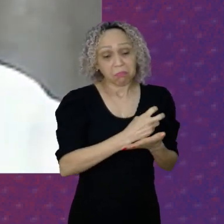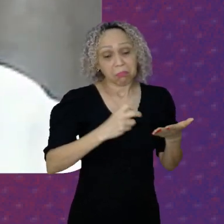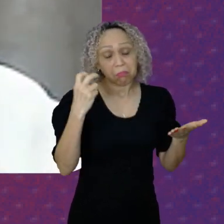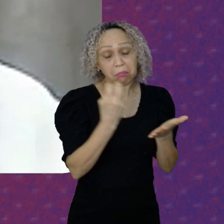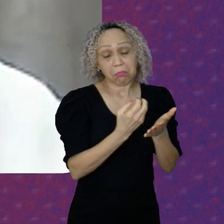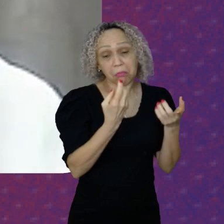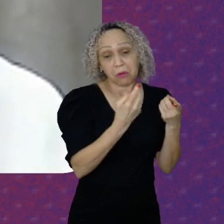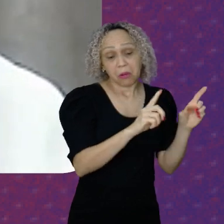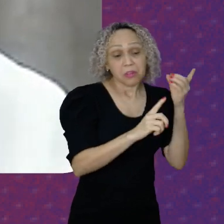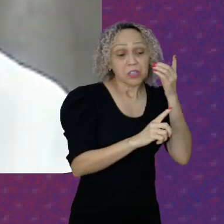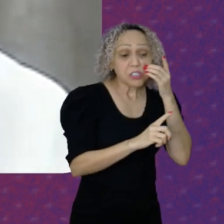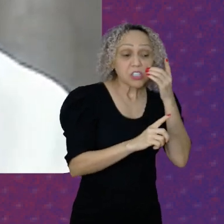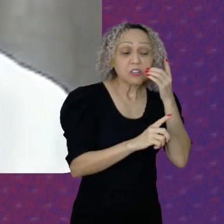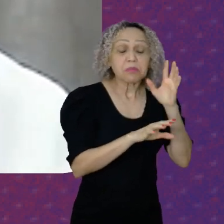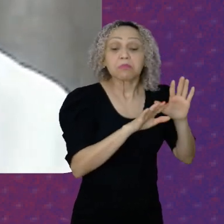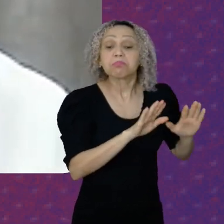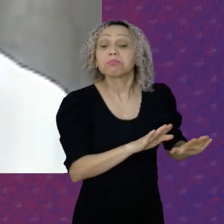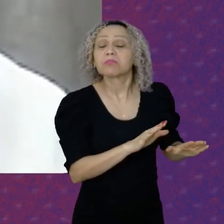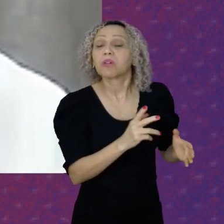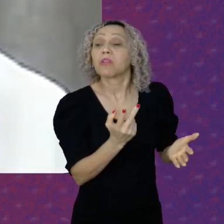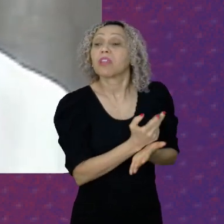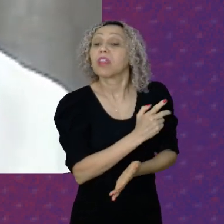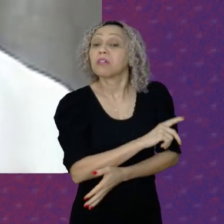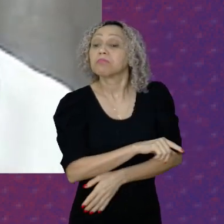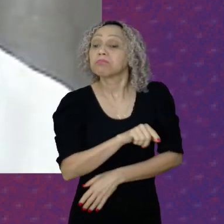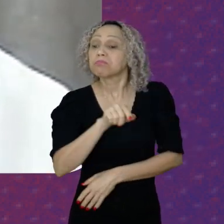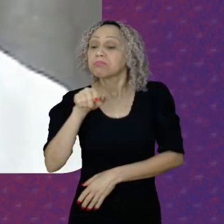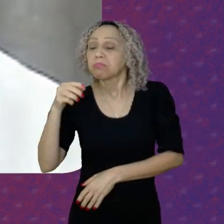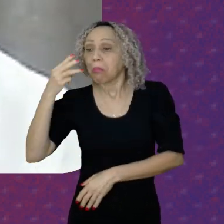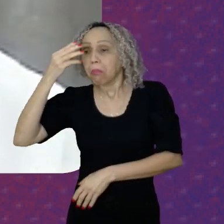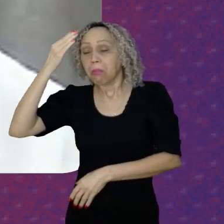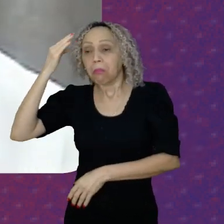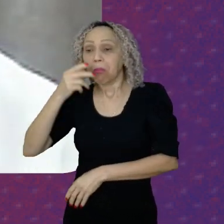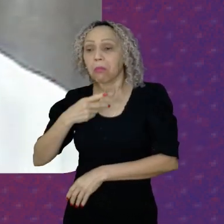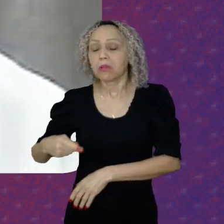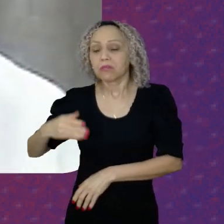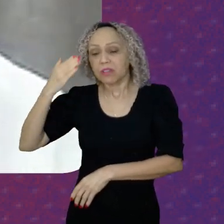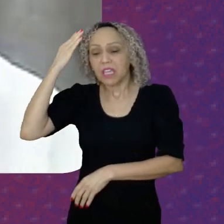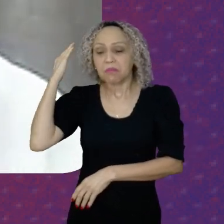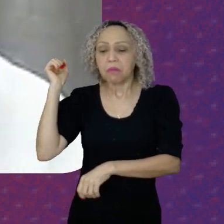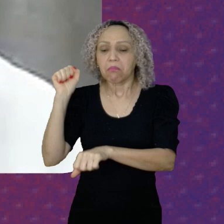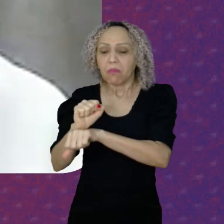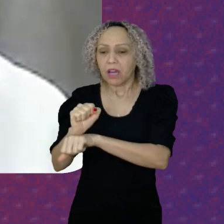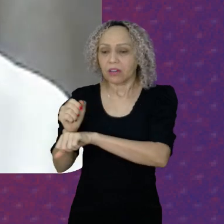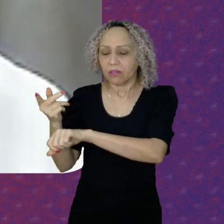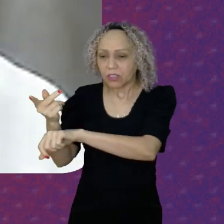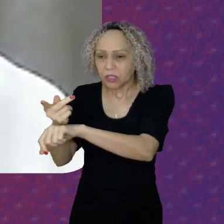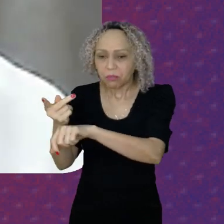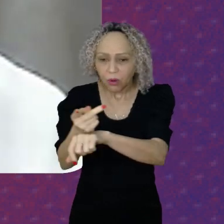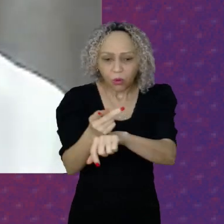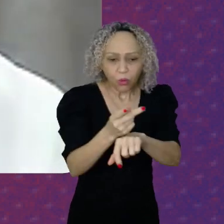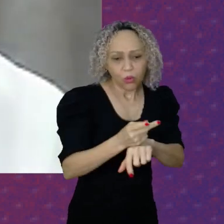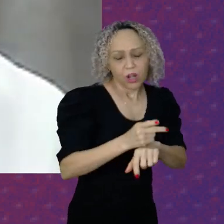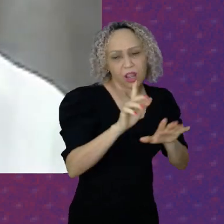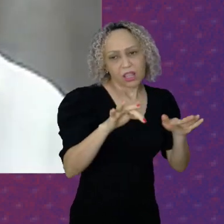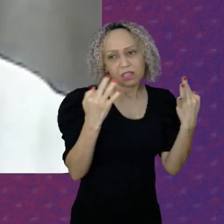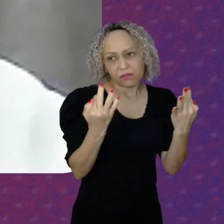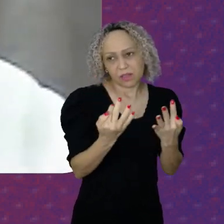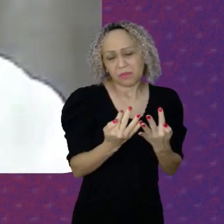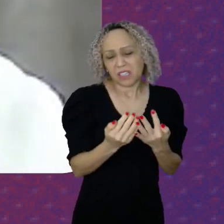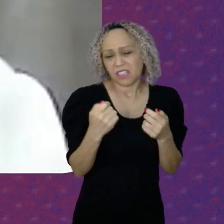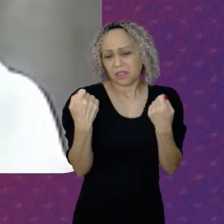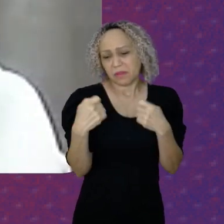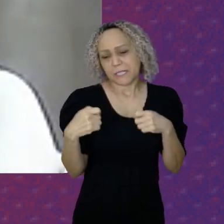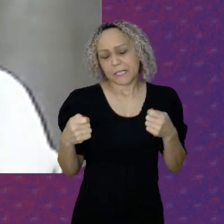passou a reduzir os investimentos destinados ao Bolsa Família. e deixou de se exigir os condicionantes de